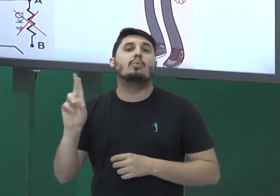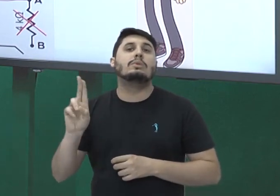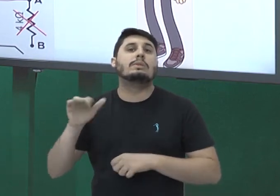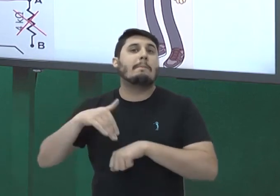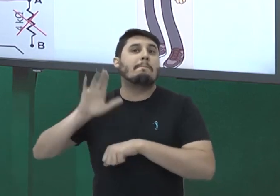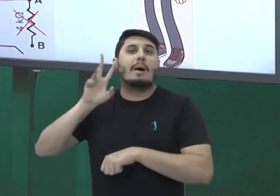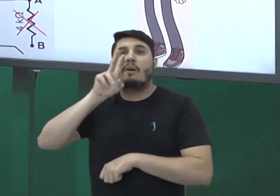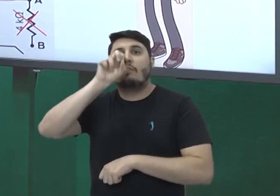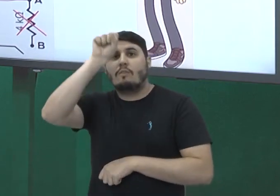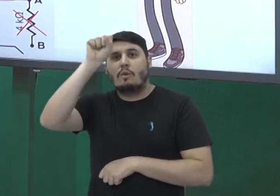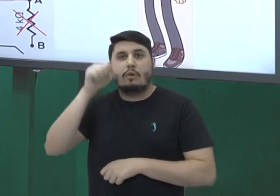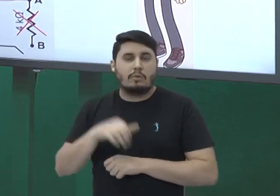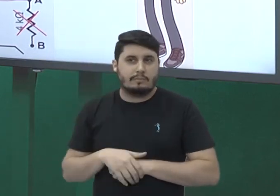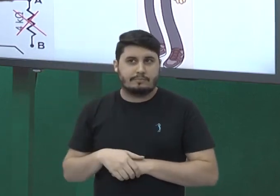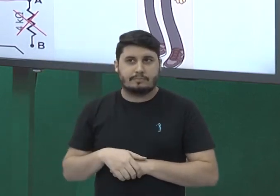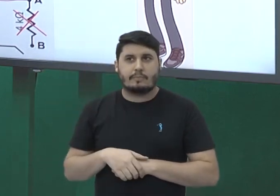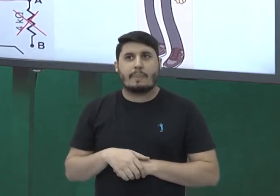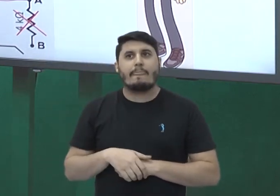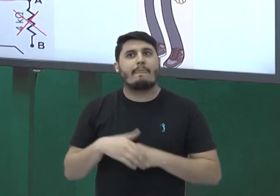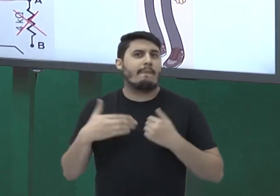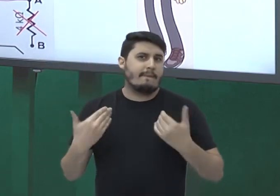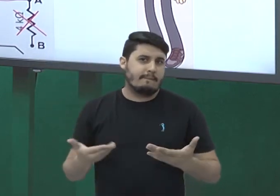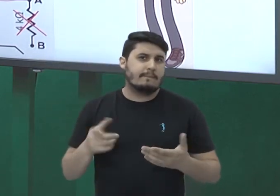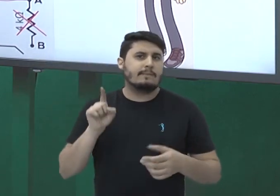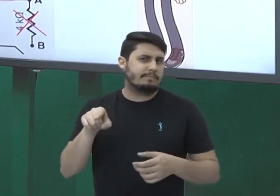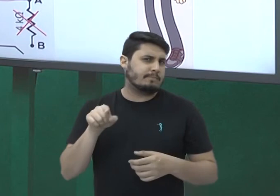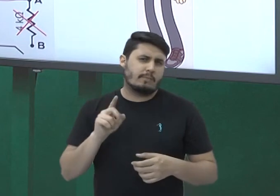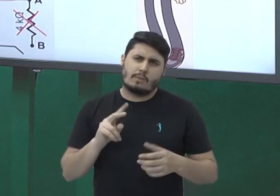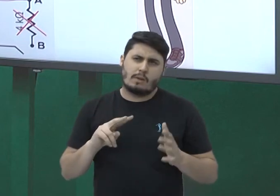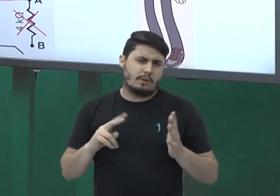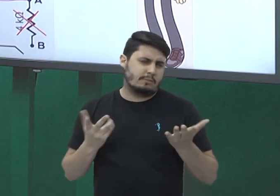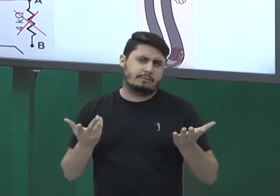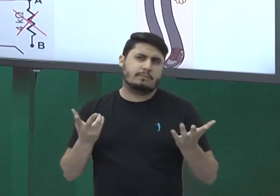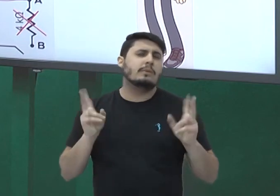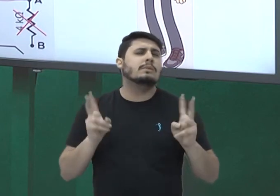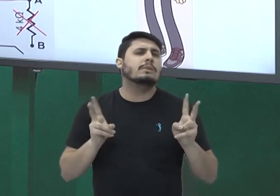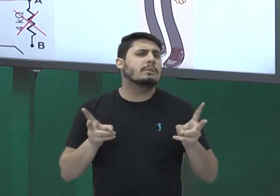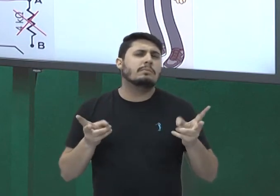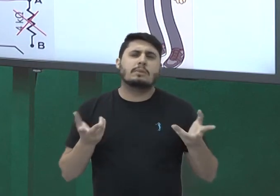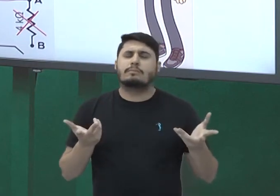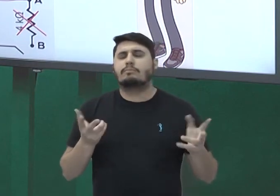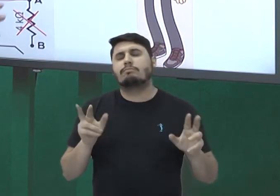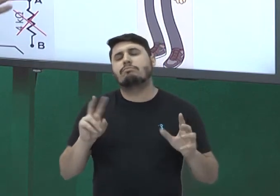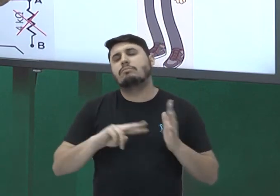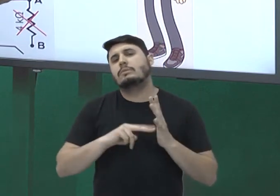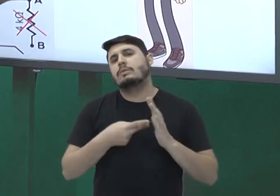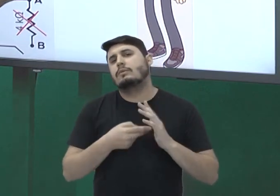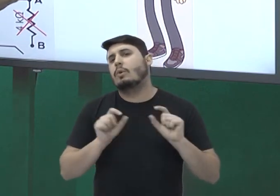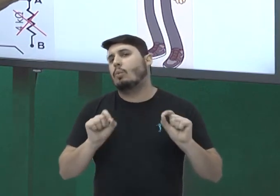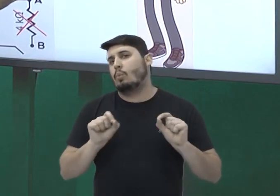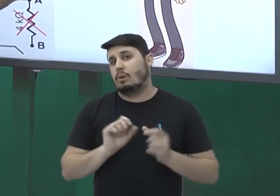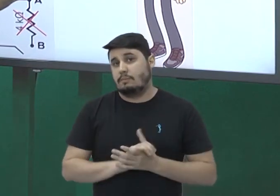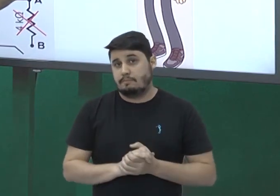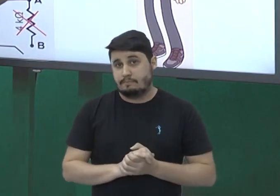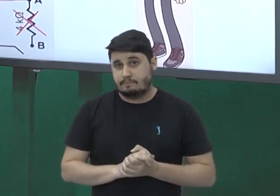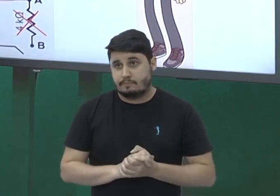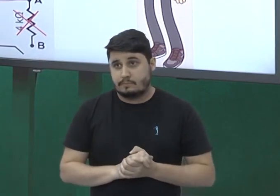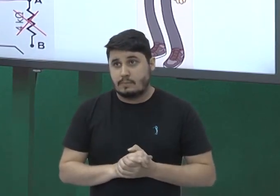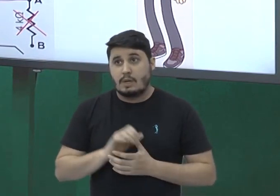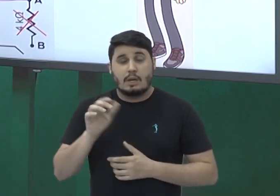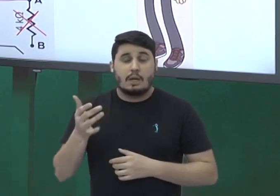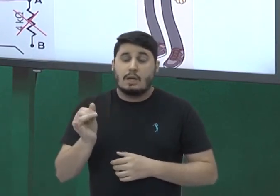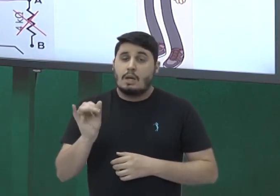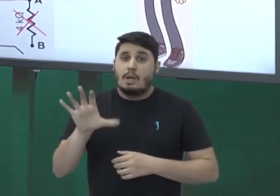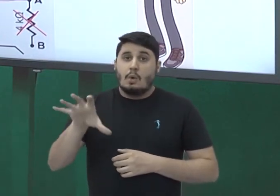2 quiloohms é o meu resistor equivalente. Ou seja, o que significa isso? O que foi que eu acabei de fazer? É como se eu estivesse tirando